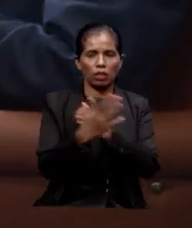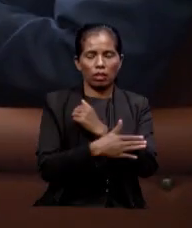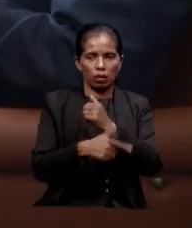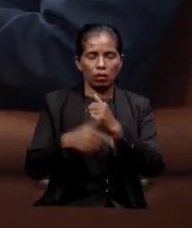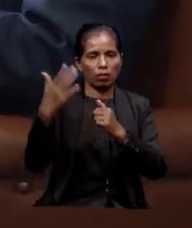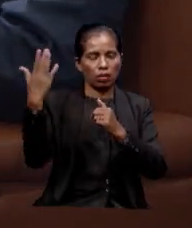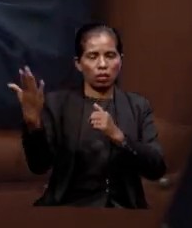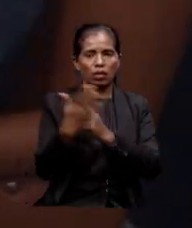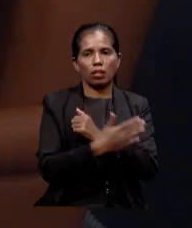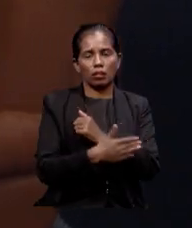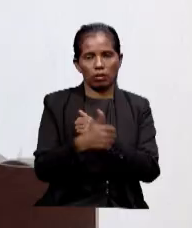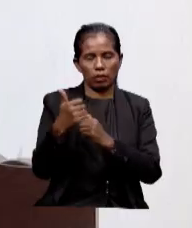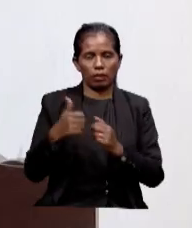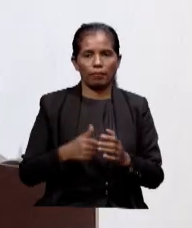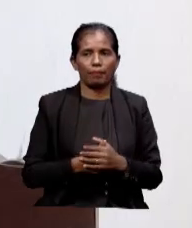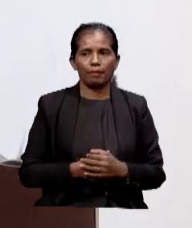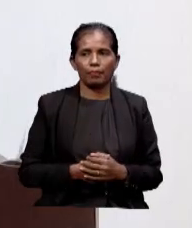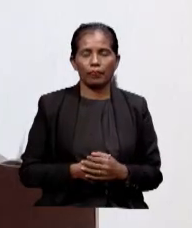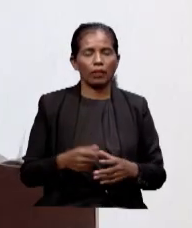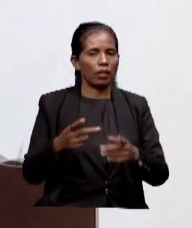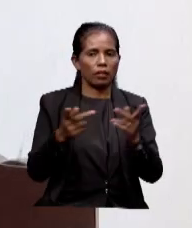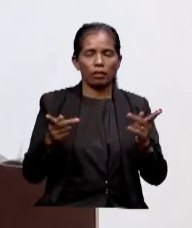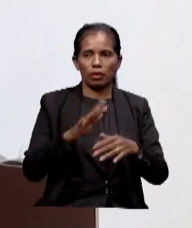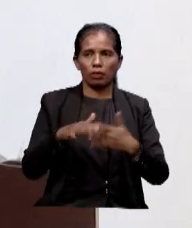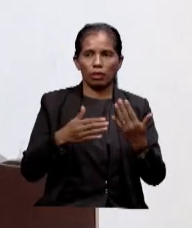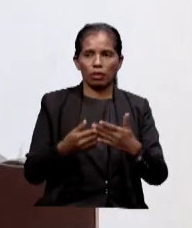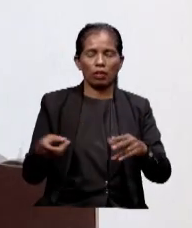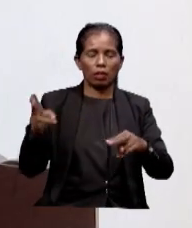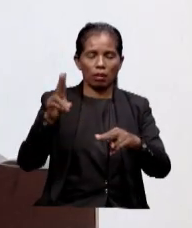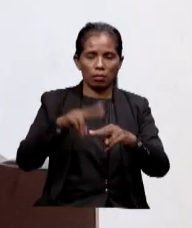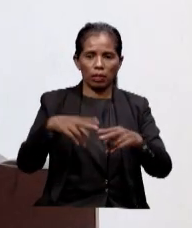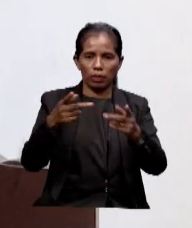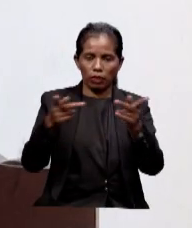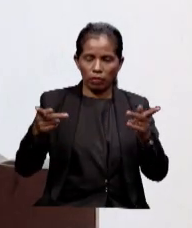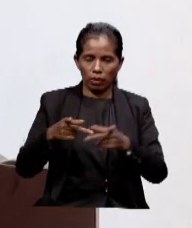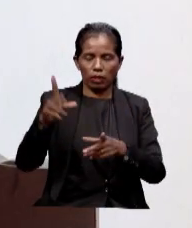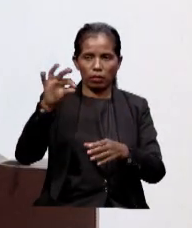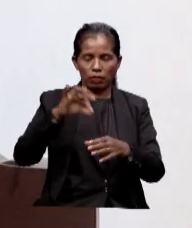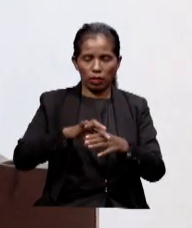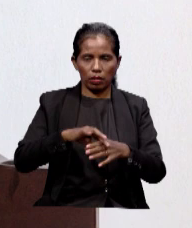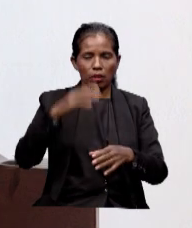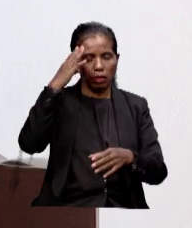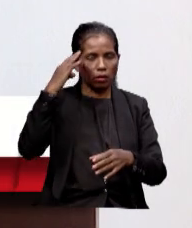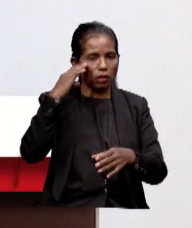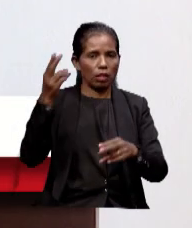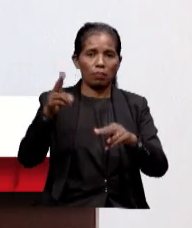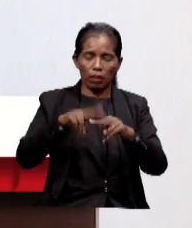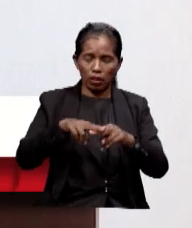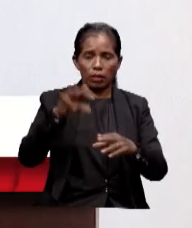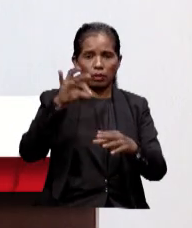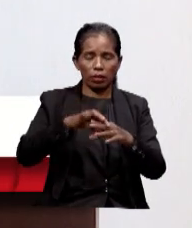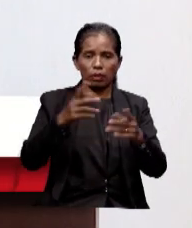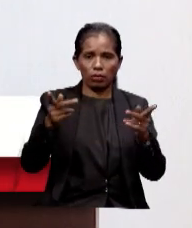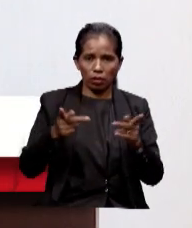diaspora. Ia fatin hoto tu aumenta tan centro votação. Ia Correio do Sul aumenta centro votação, ia